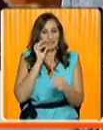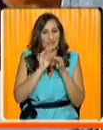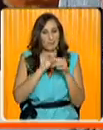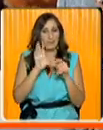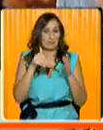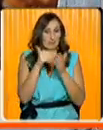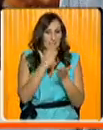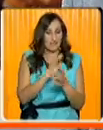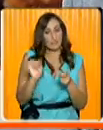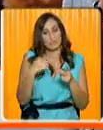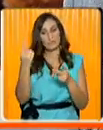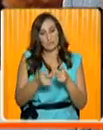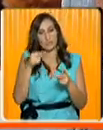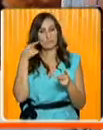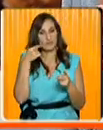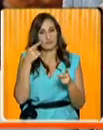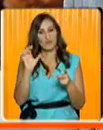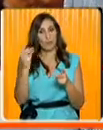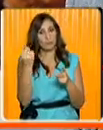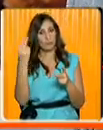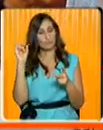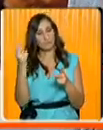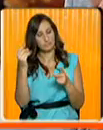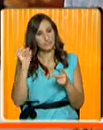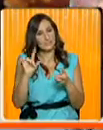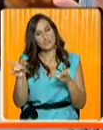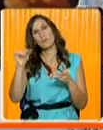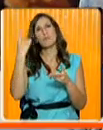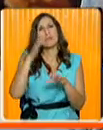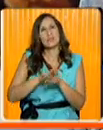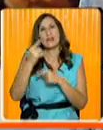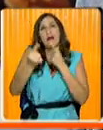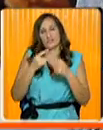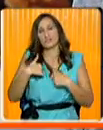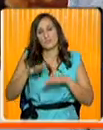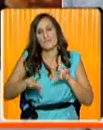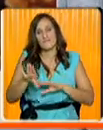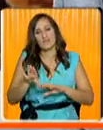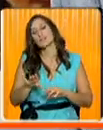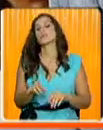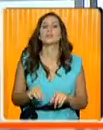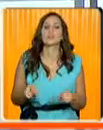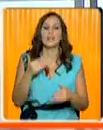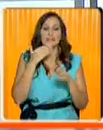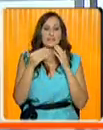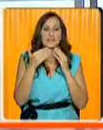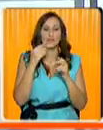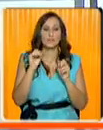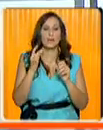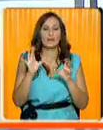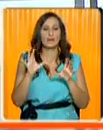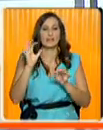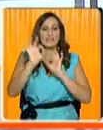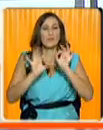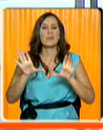Confluência em Cascais, e depois as quartas-feiras de outubro, e depois uma terça ou outra que às vezes faz. Oh, Marta, isto é uma peça de teatro ou é terapia de